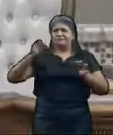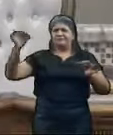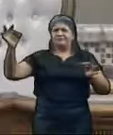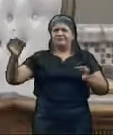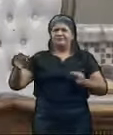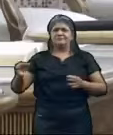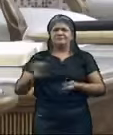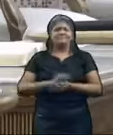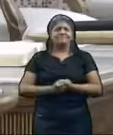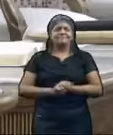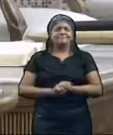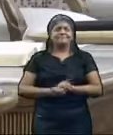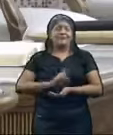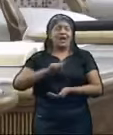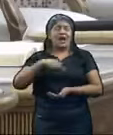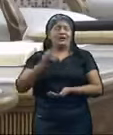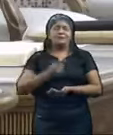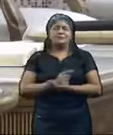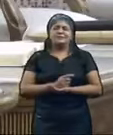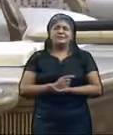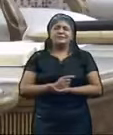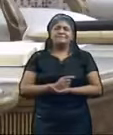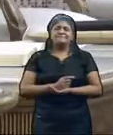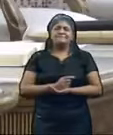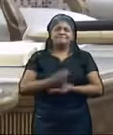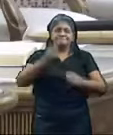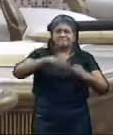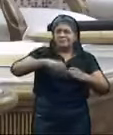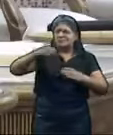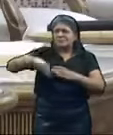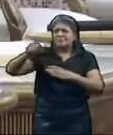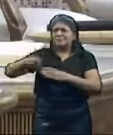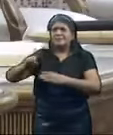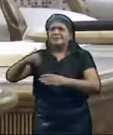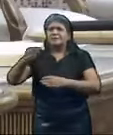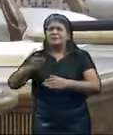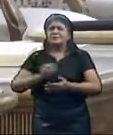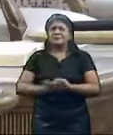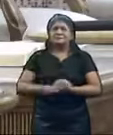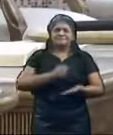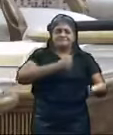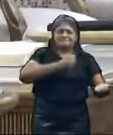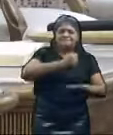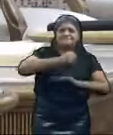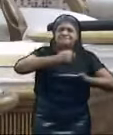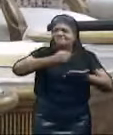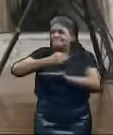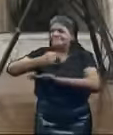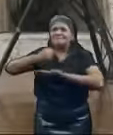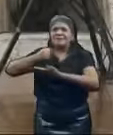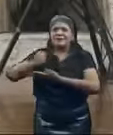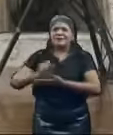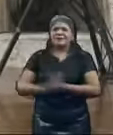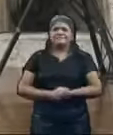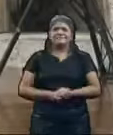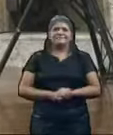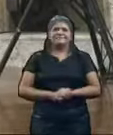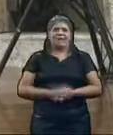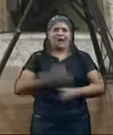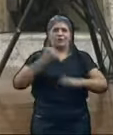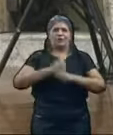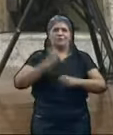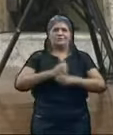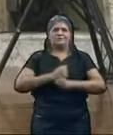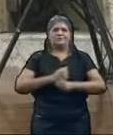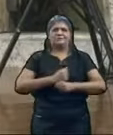por isso que ele tá na minha mão direita eu nunca vou vacilar É porque quando eu for fazer se Deus